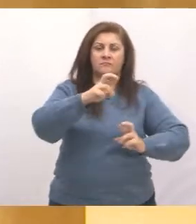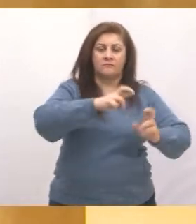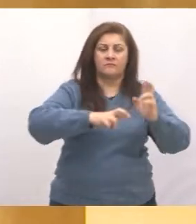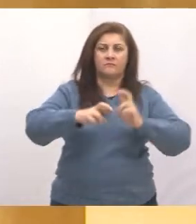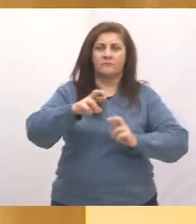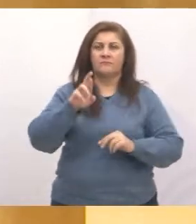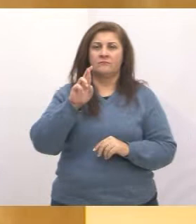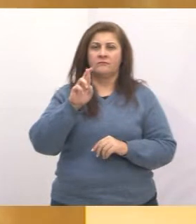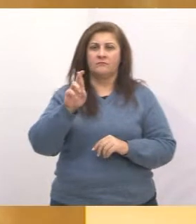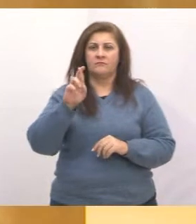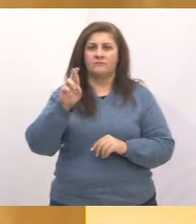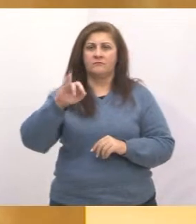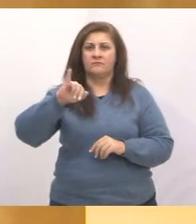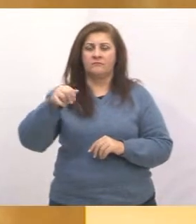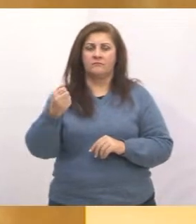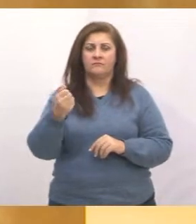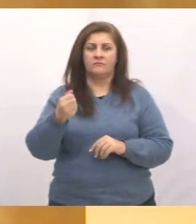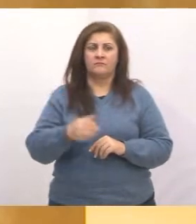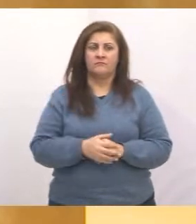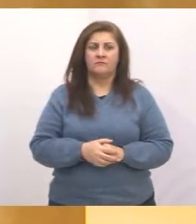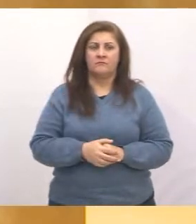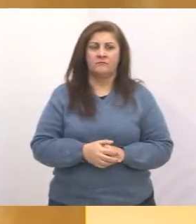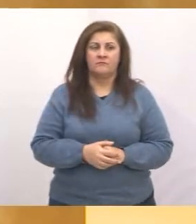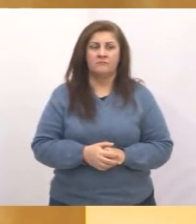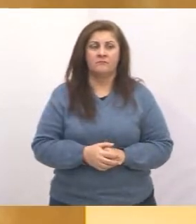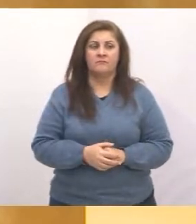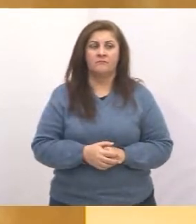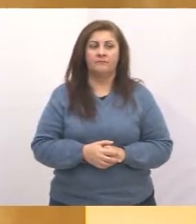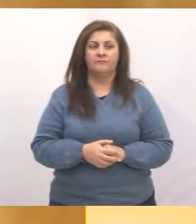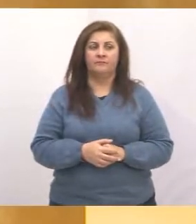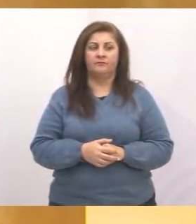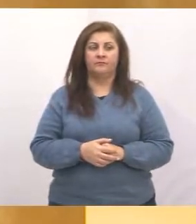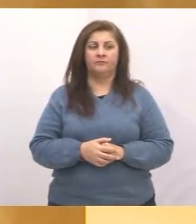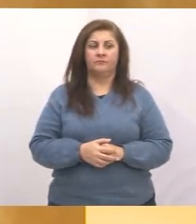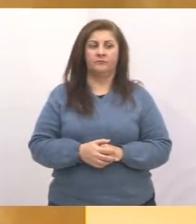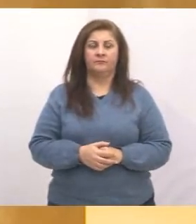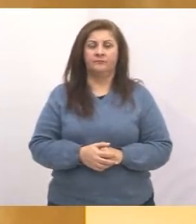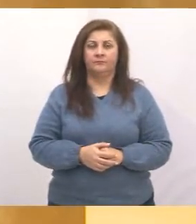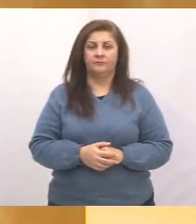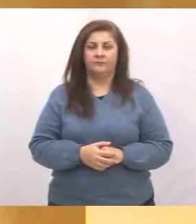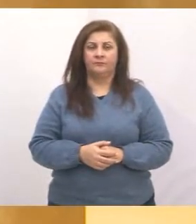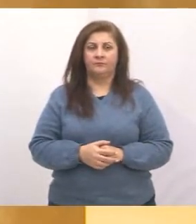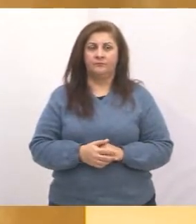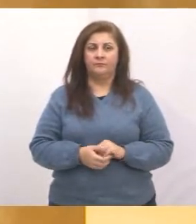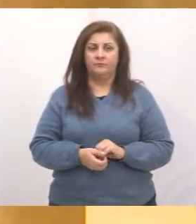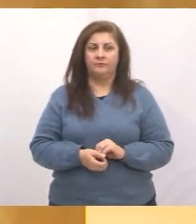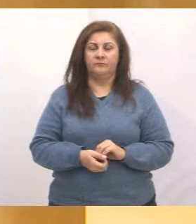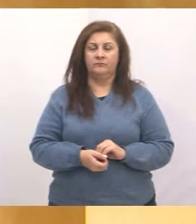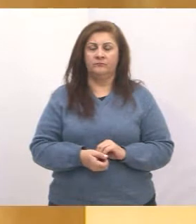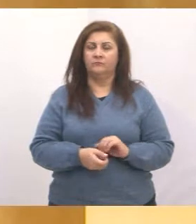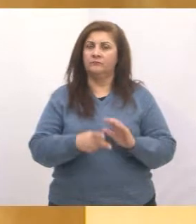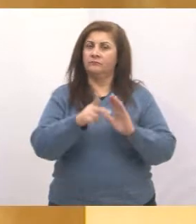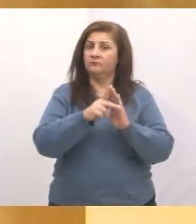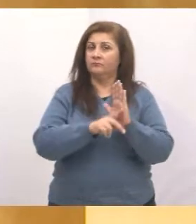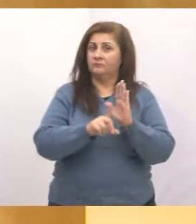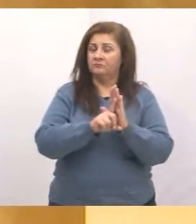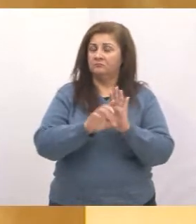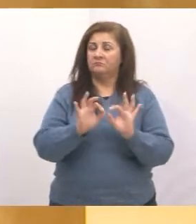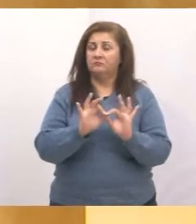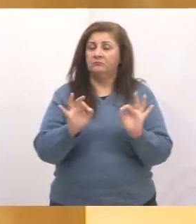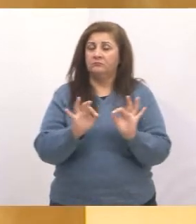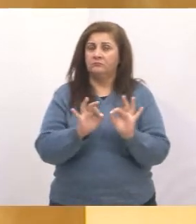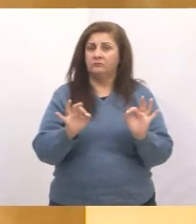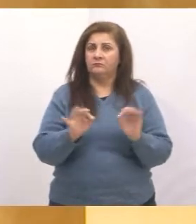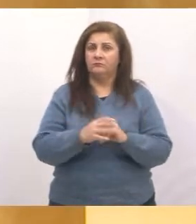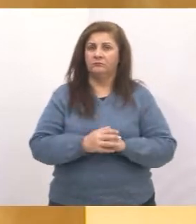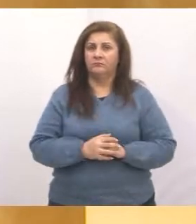RRJ, que é o Serviço de Regulação do município. É um projeto bastante simples,